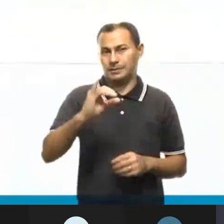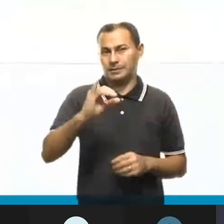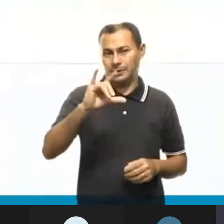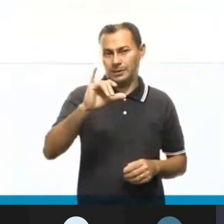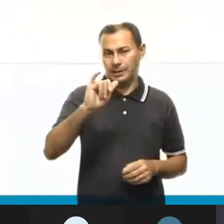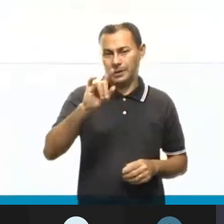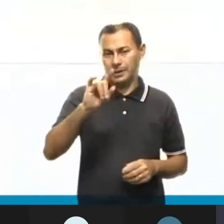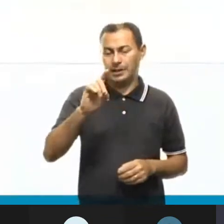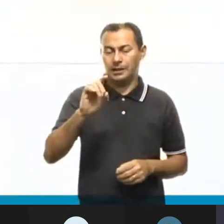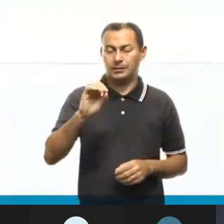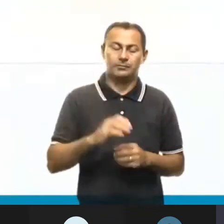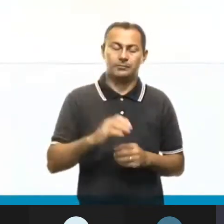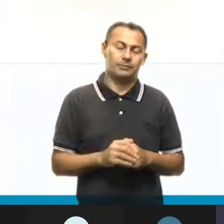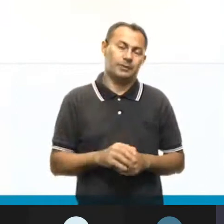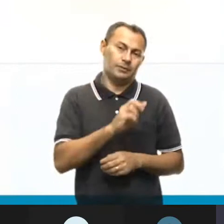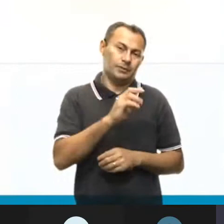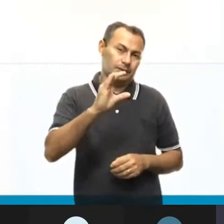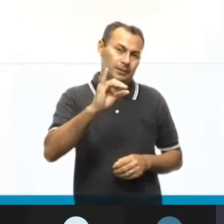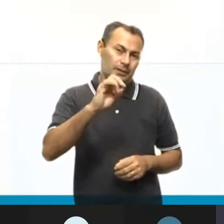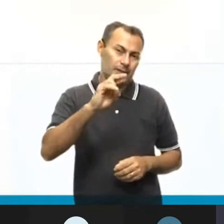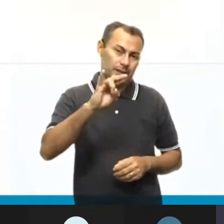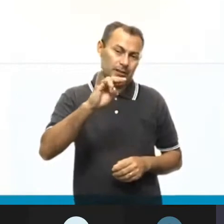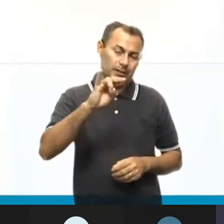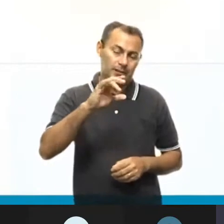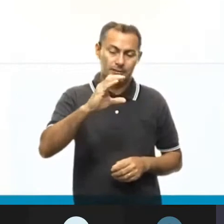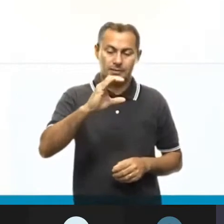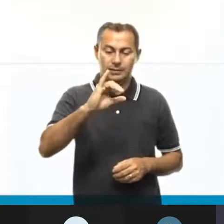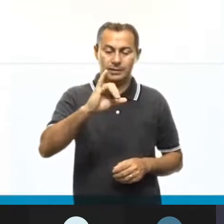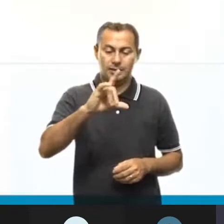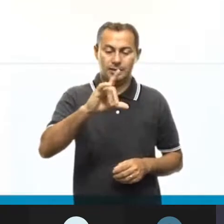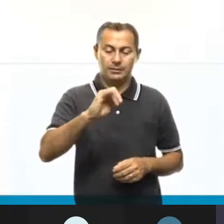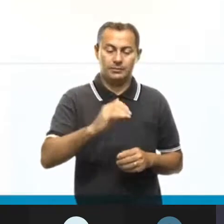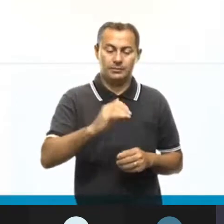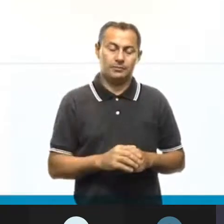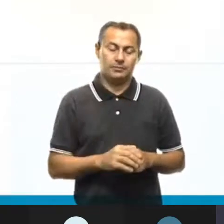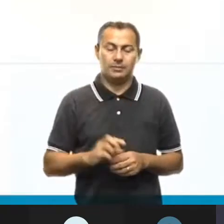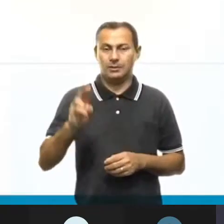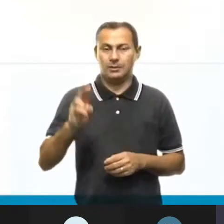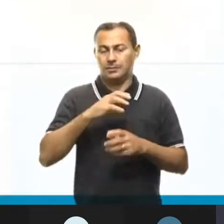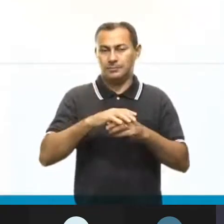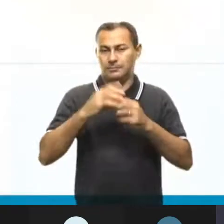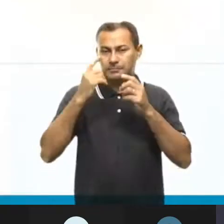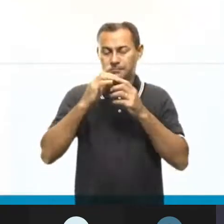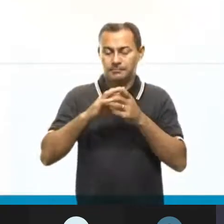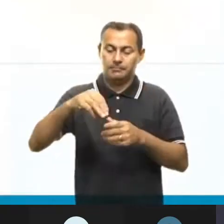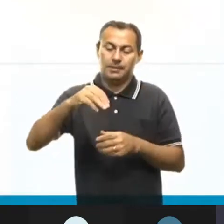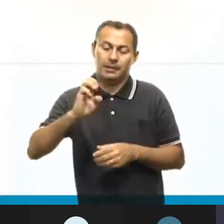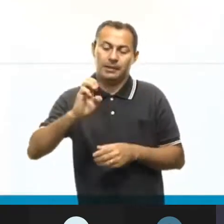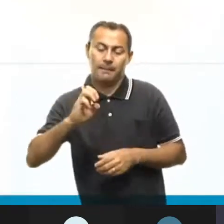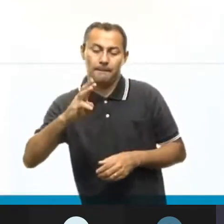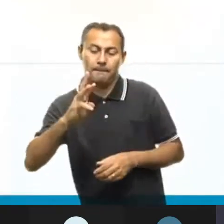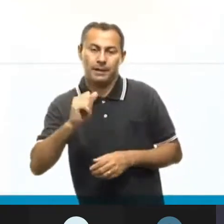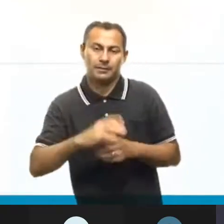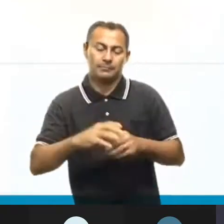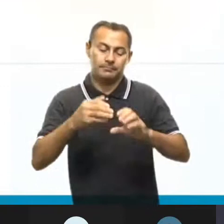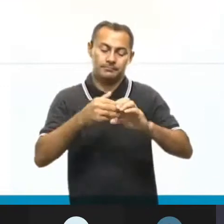ciliado. Então, nós temos cílios como especializações da membrana apical da célula e